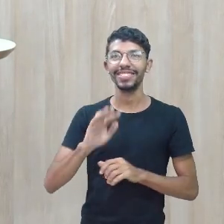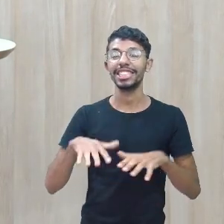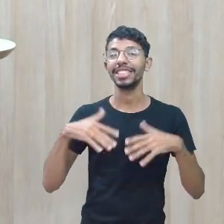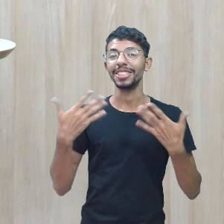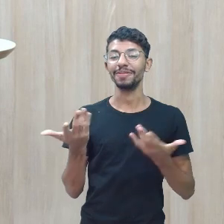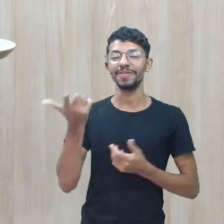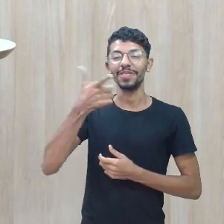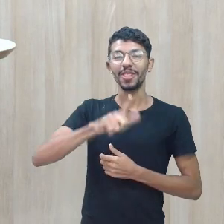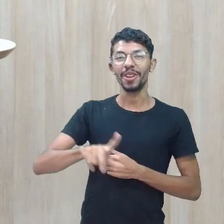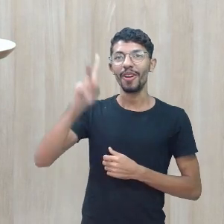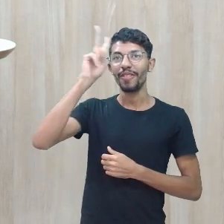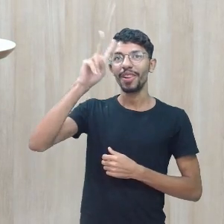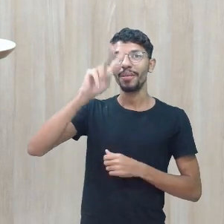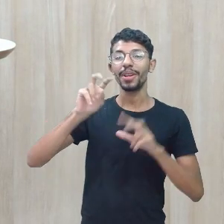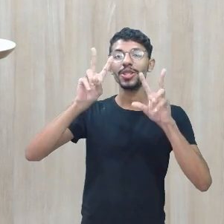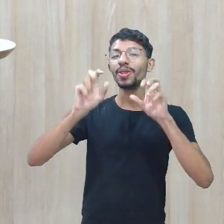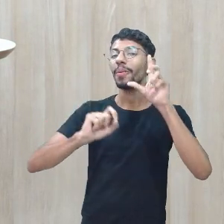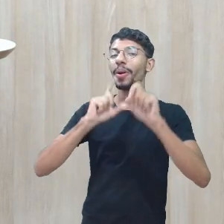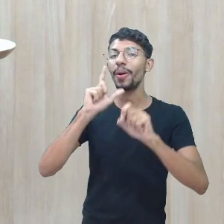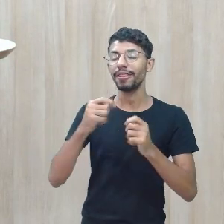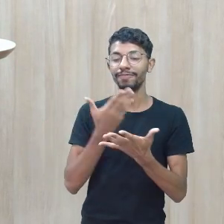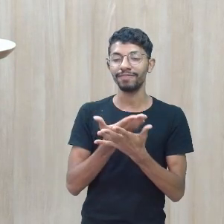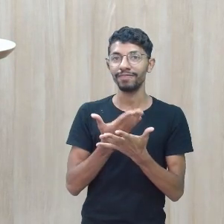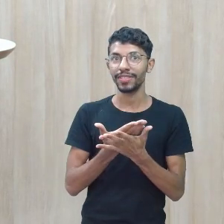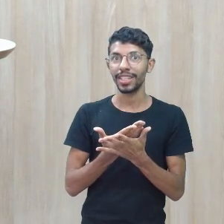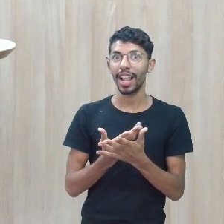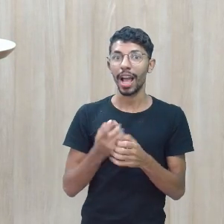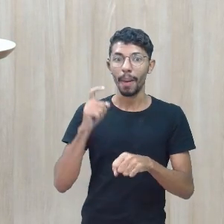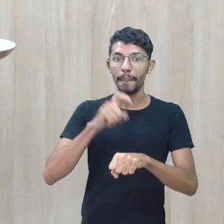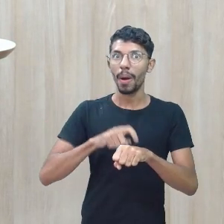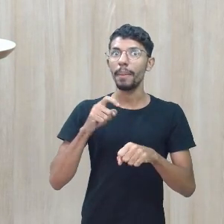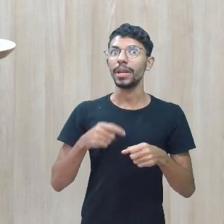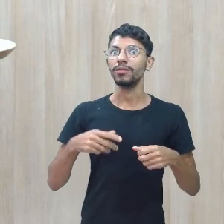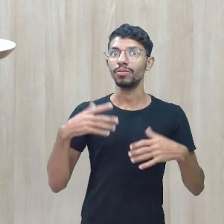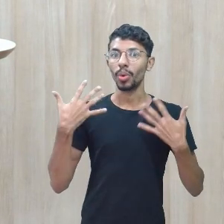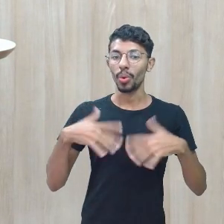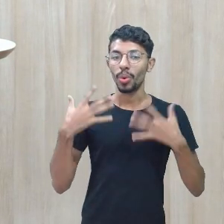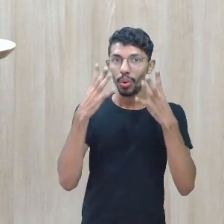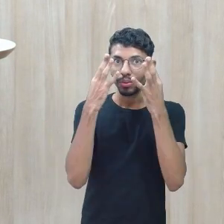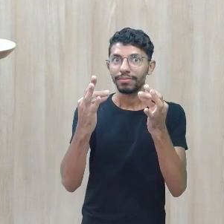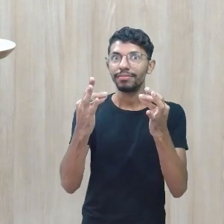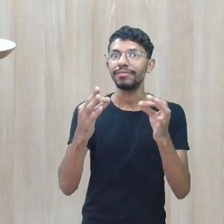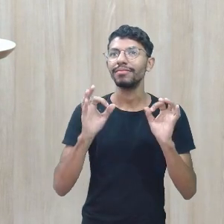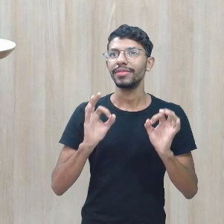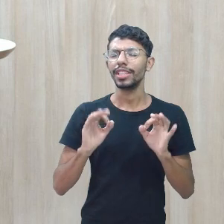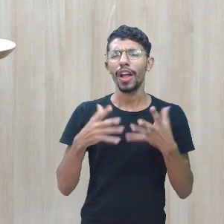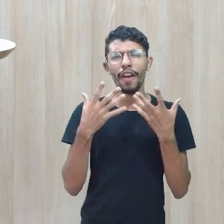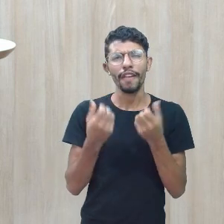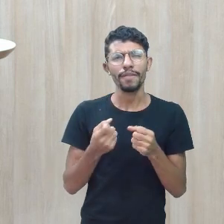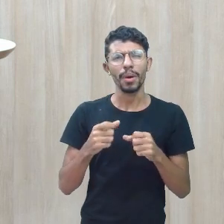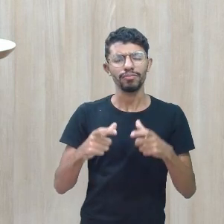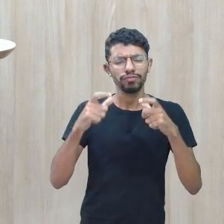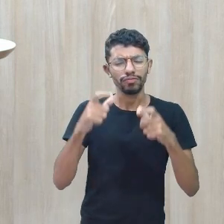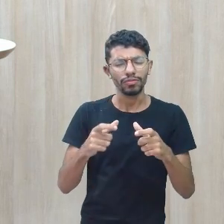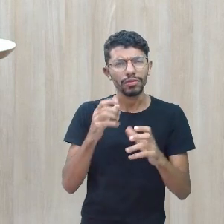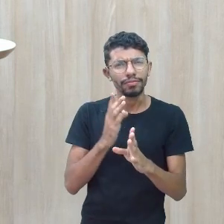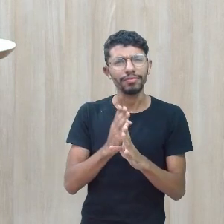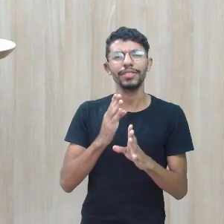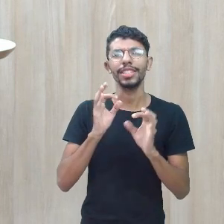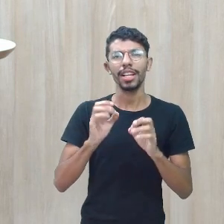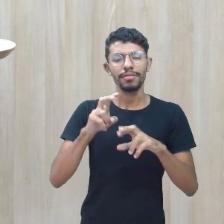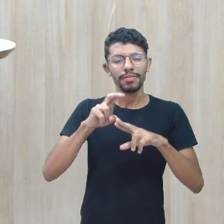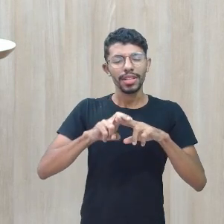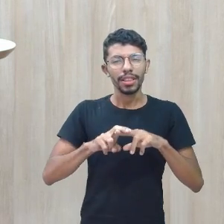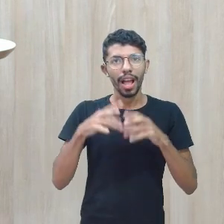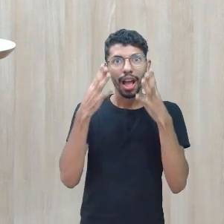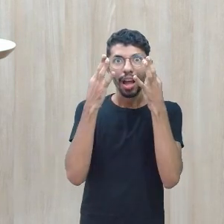a questão da nossa aula, é hora de atenção. Vamos encontrar um bom lugar, sentar, ficar atento. É